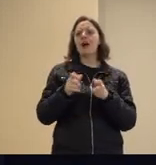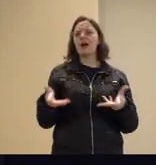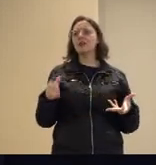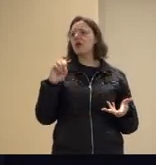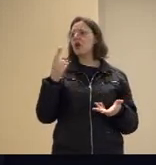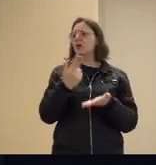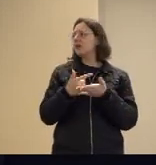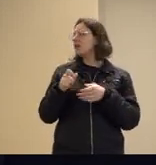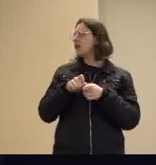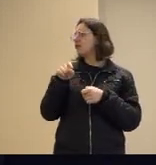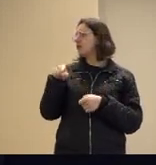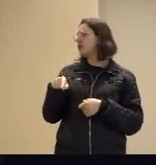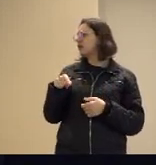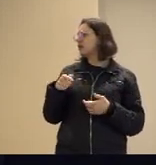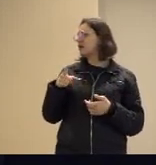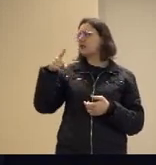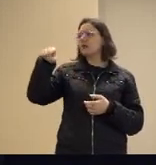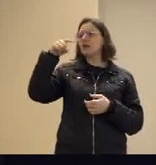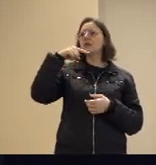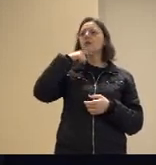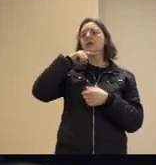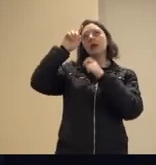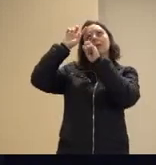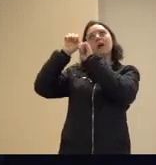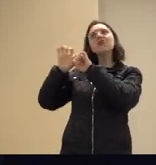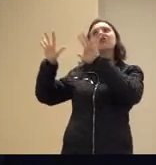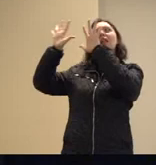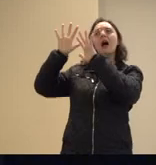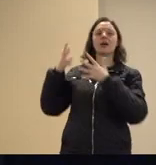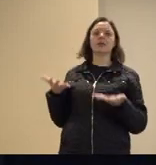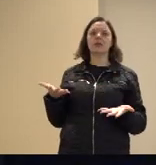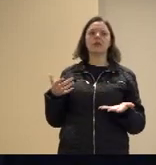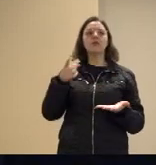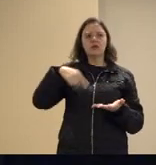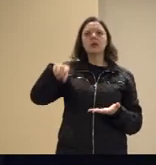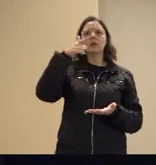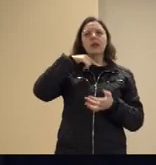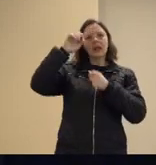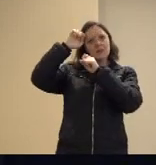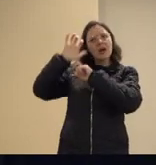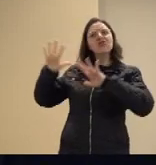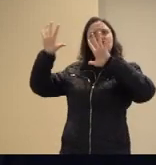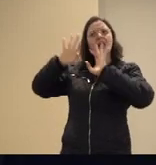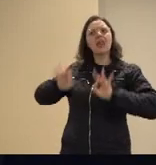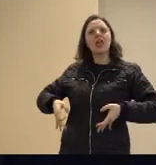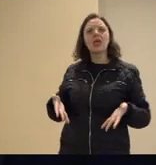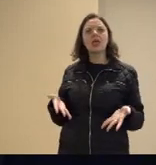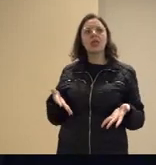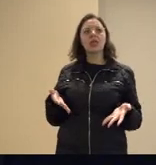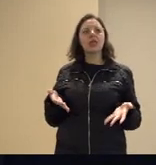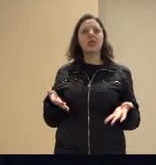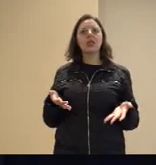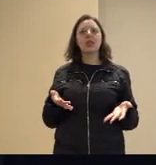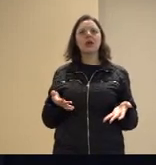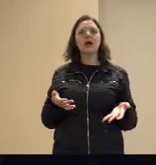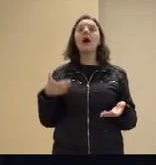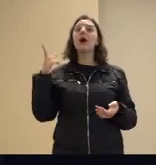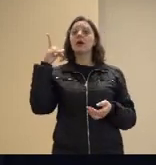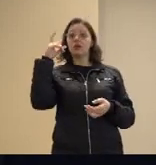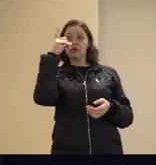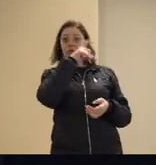que eu fiz aqui, ninguém imaginou na cabeça. Todo mundo imaginou na cabeça. É difícil, tenho